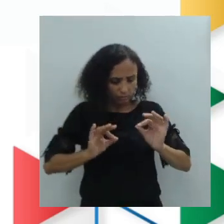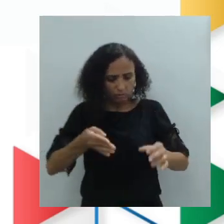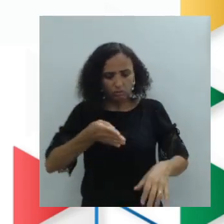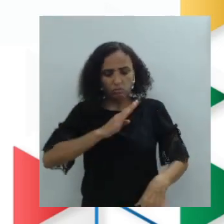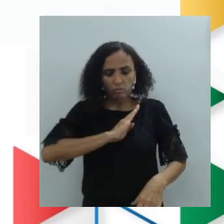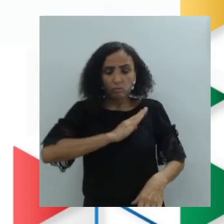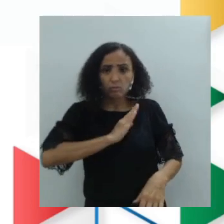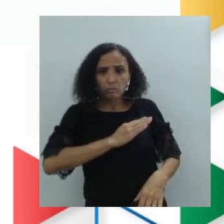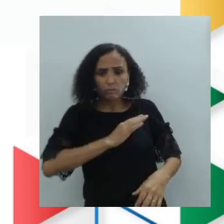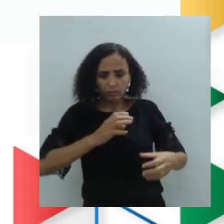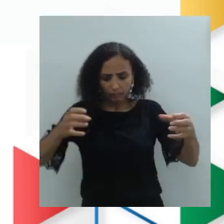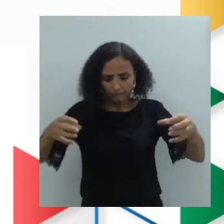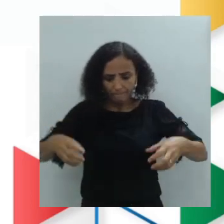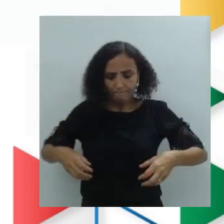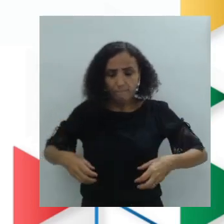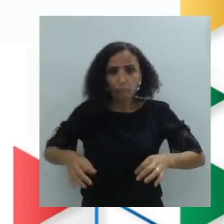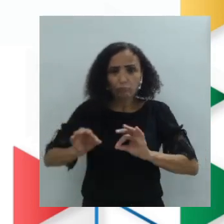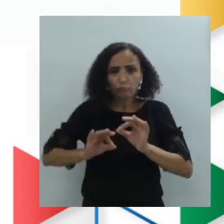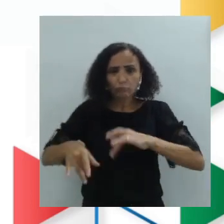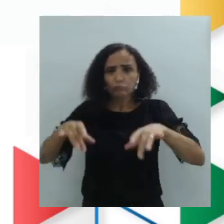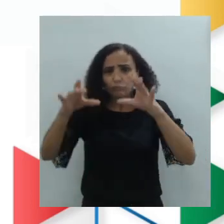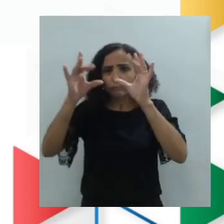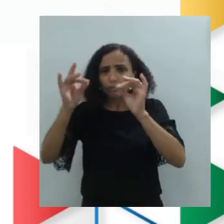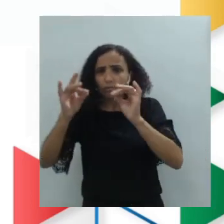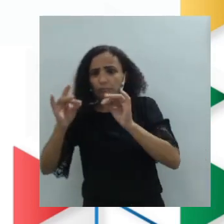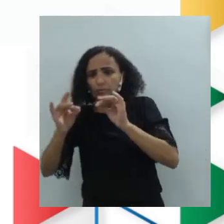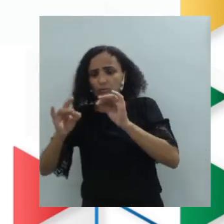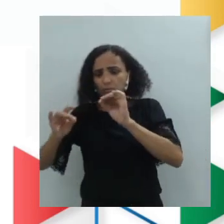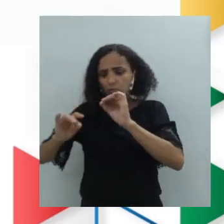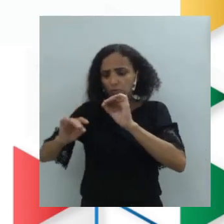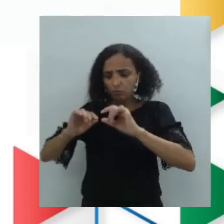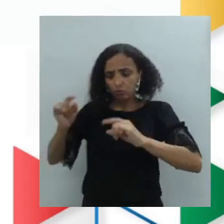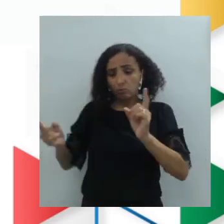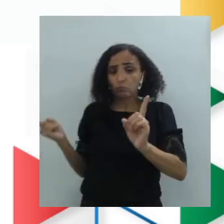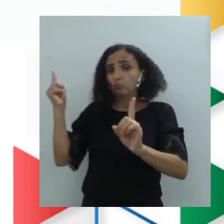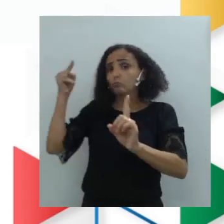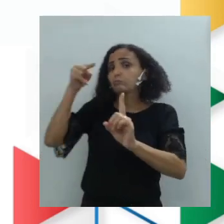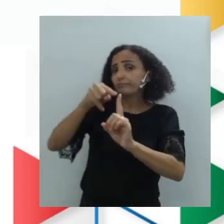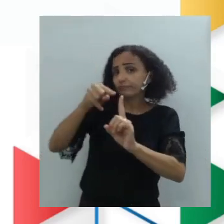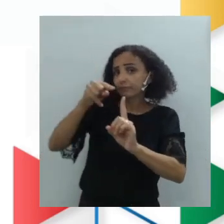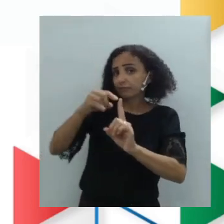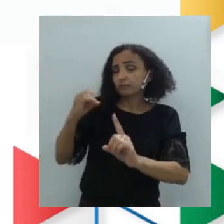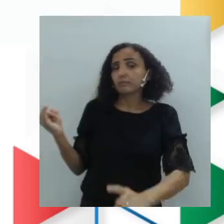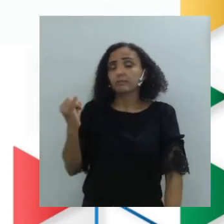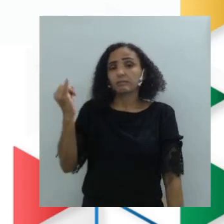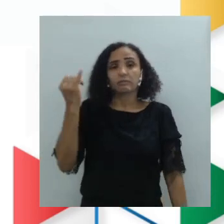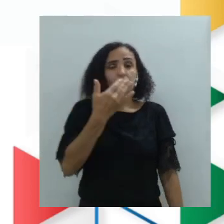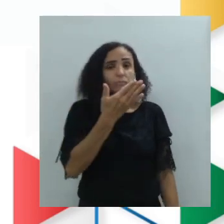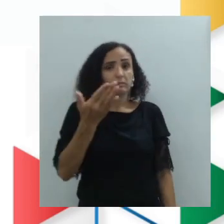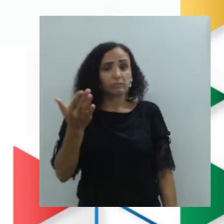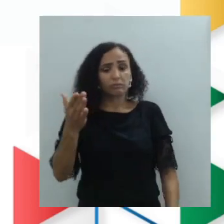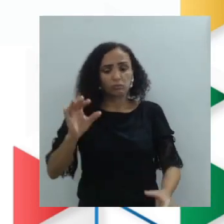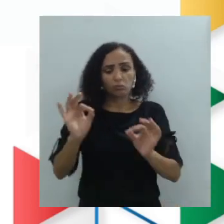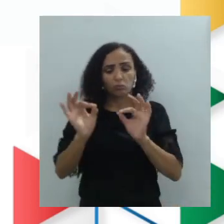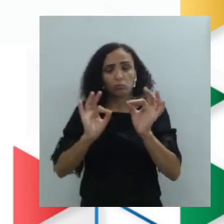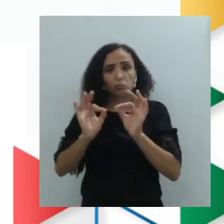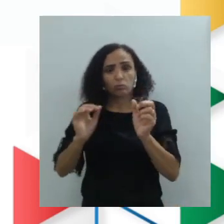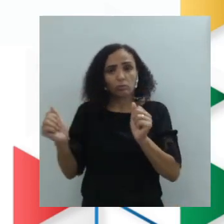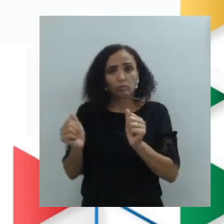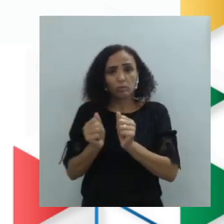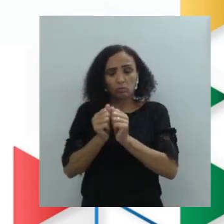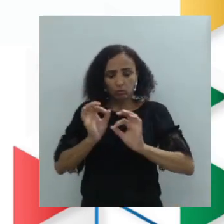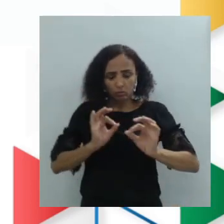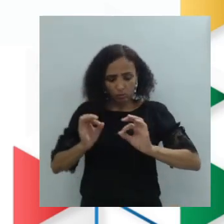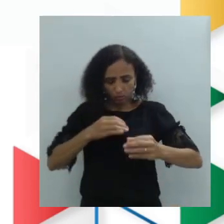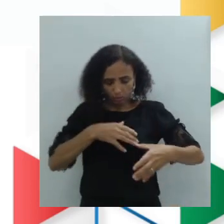Esses órgãos formam sistemas que trabalham em prol de um mesmo objetivo. Por fim, os sistemas trabalham juntos para formar